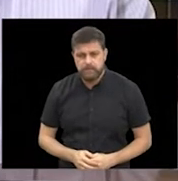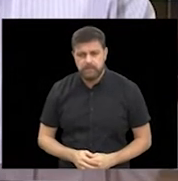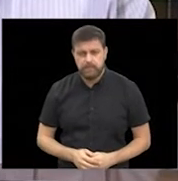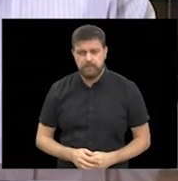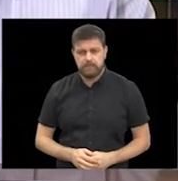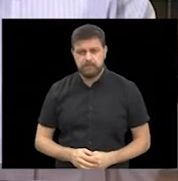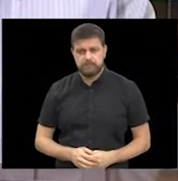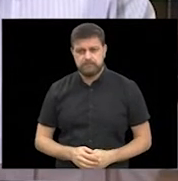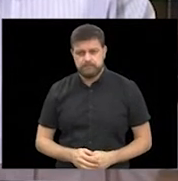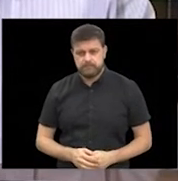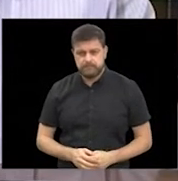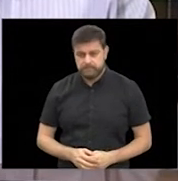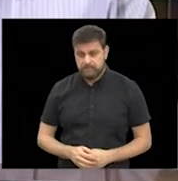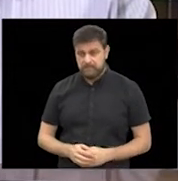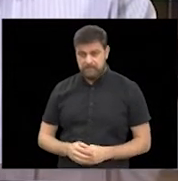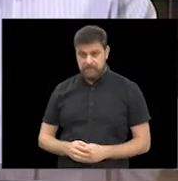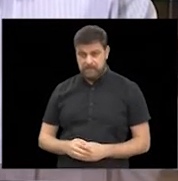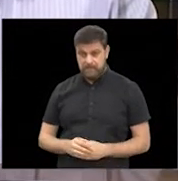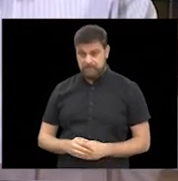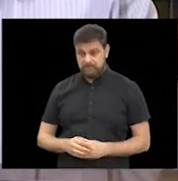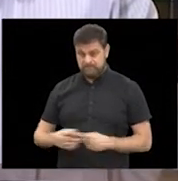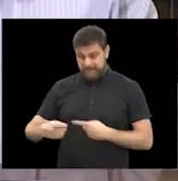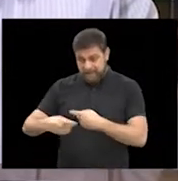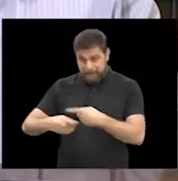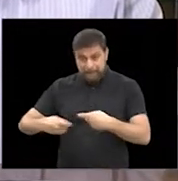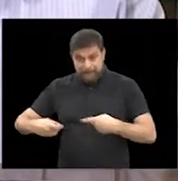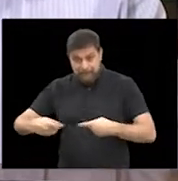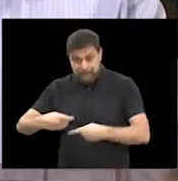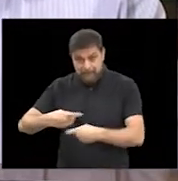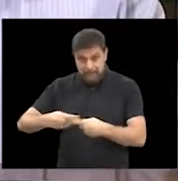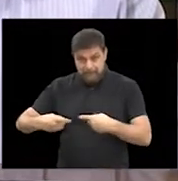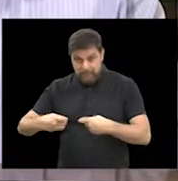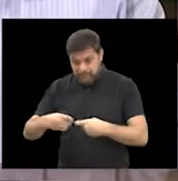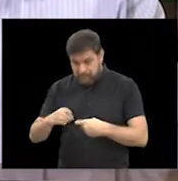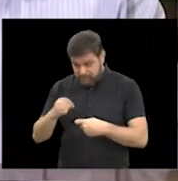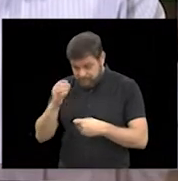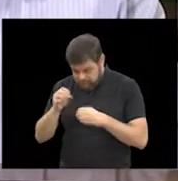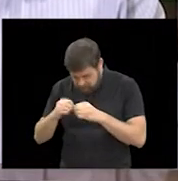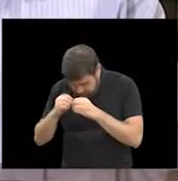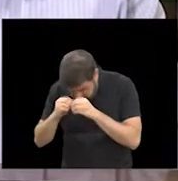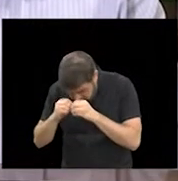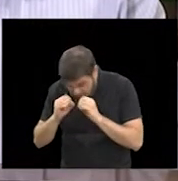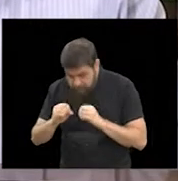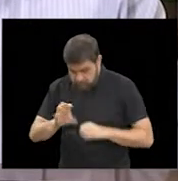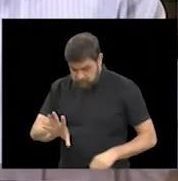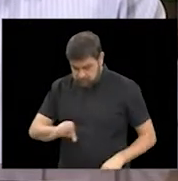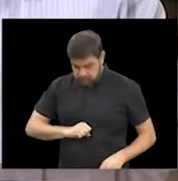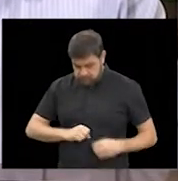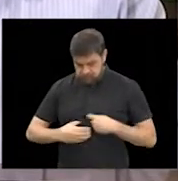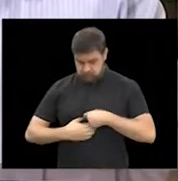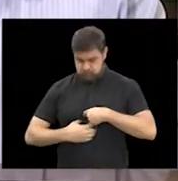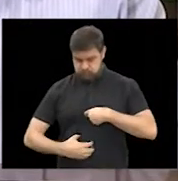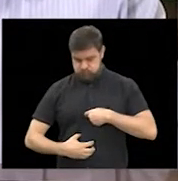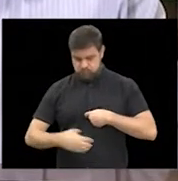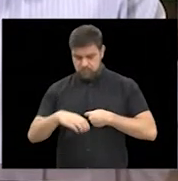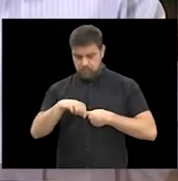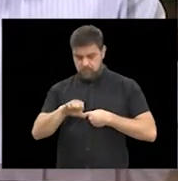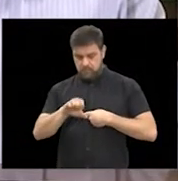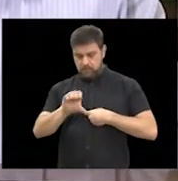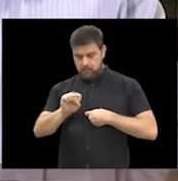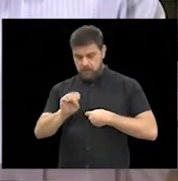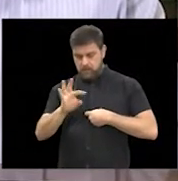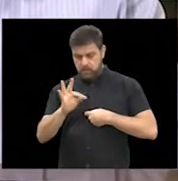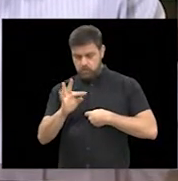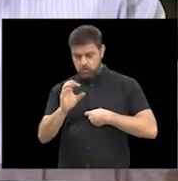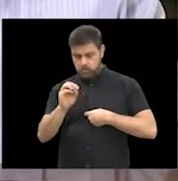aquele treponema pode se instalar dentro do estômago. Isso é uma doença